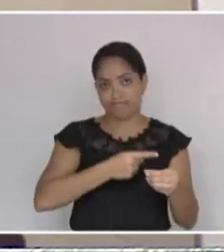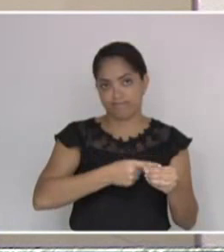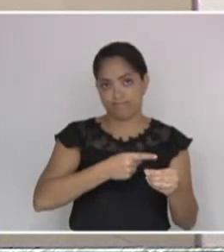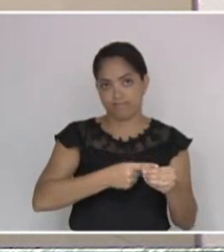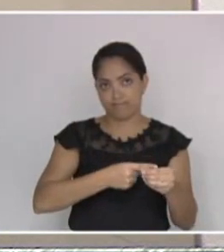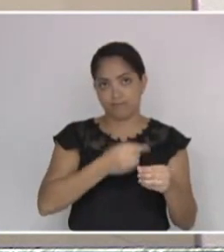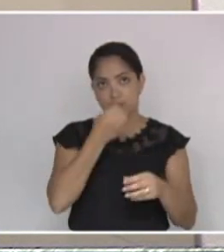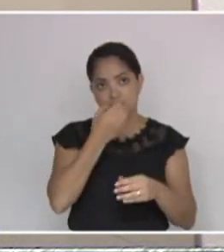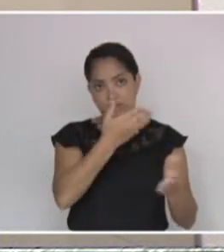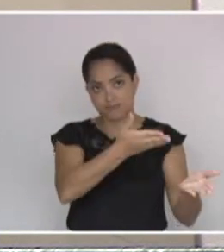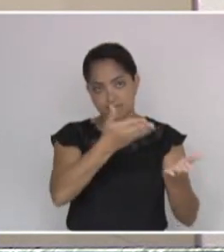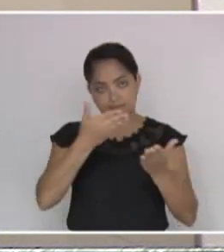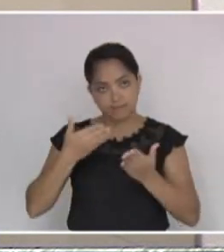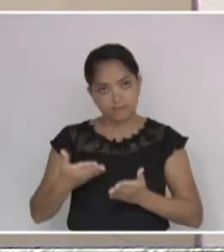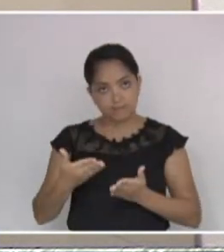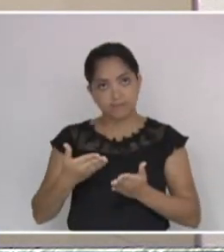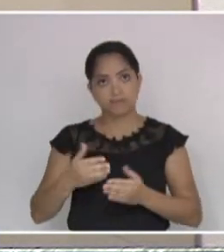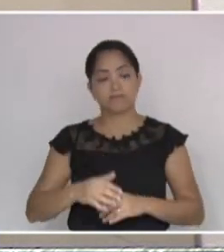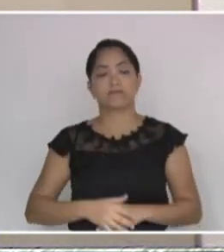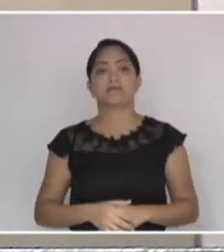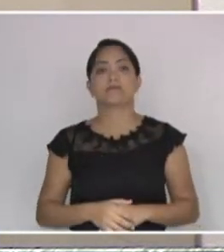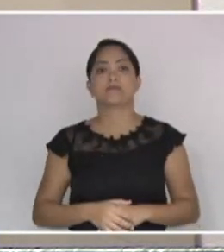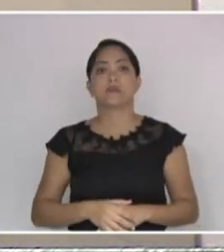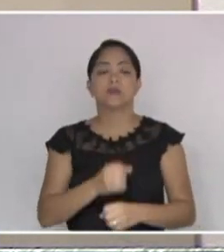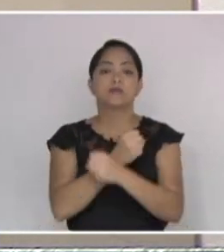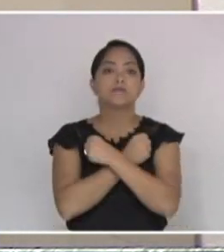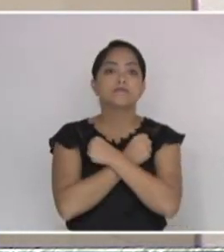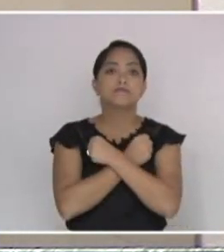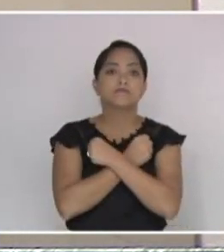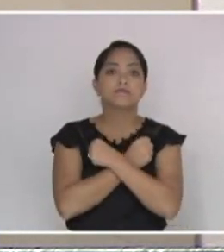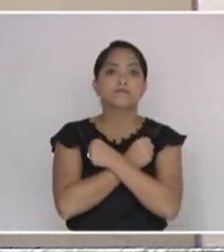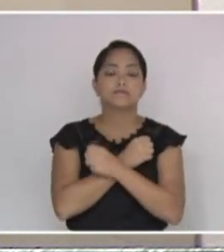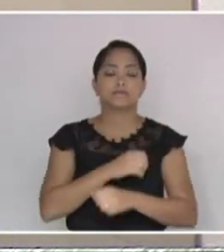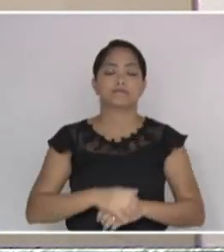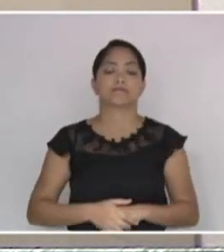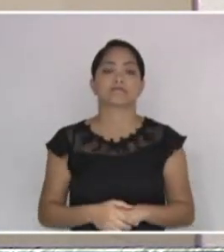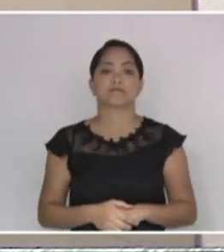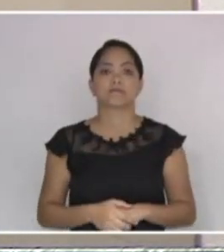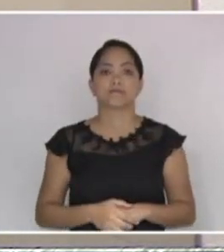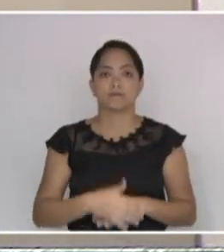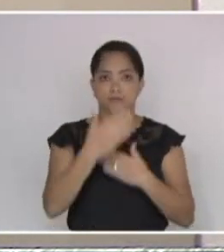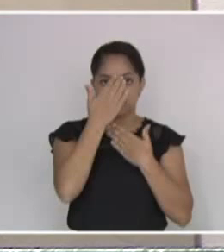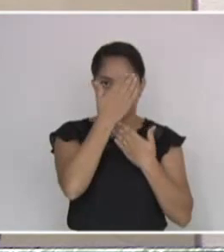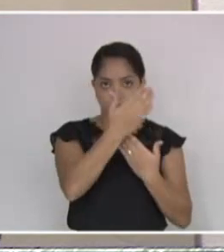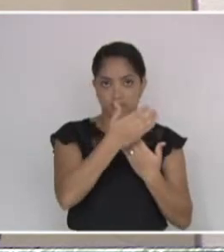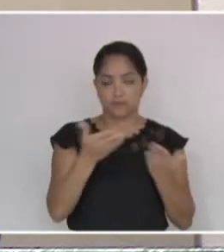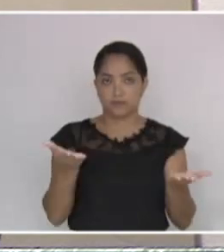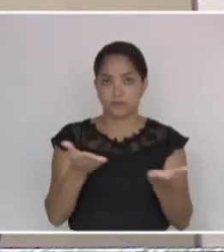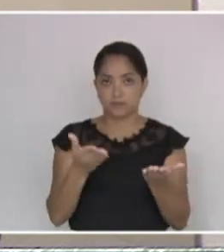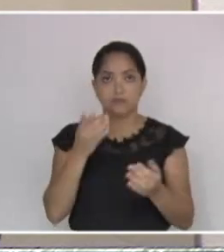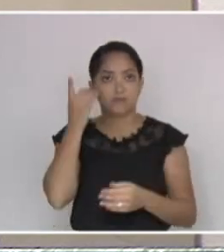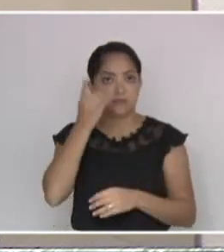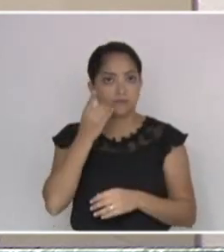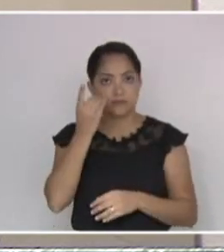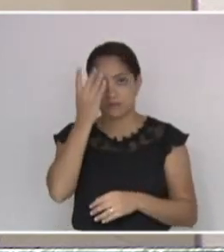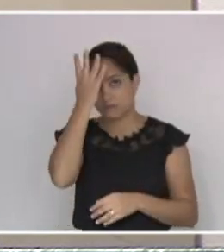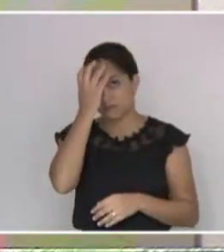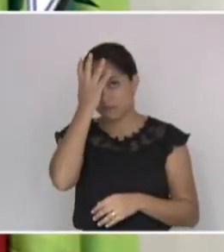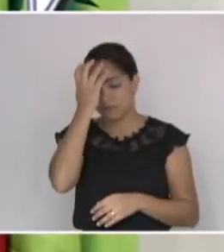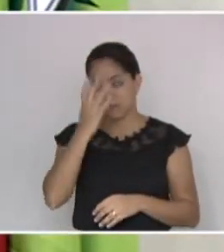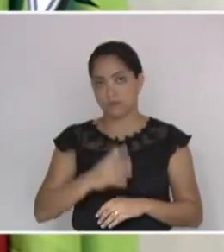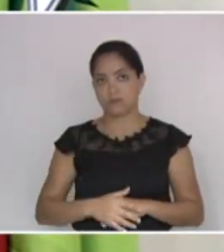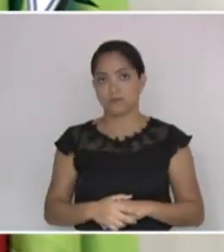sempre prefeito de Rio Negrinho, e mando nosso abraço ao colega Júlio Roncone. Obrigado. Deputado, Vossa Excelência tem até 13